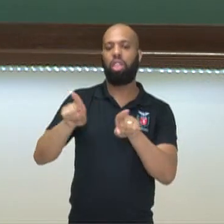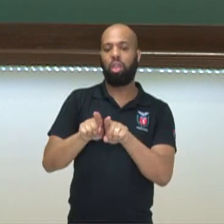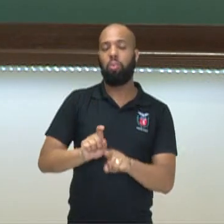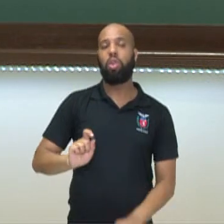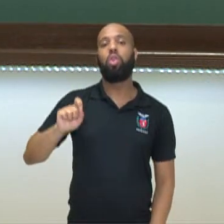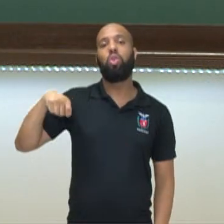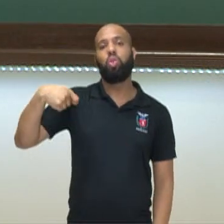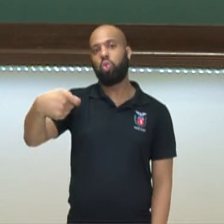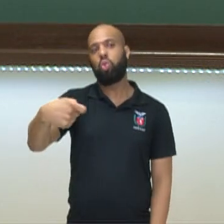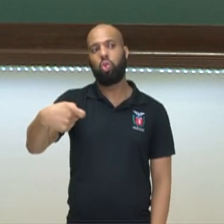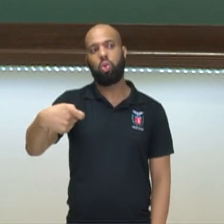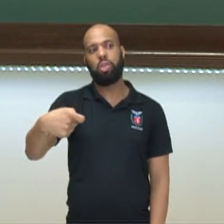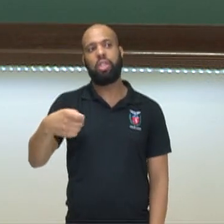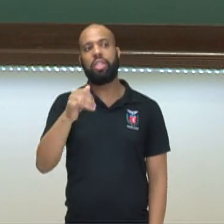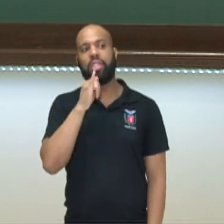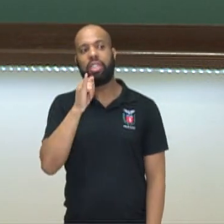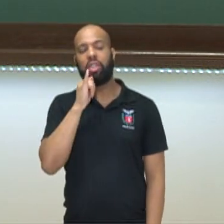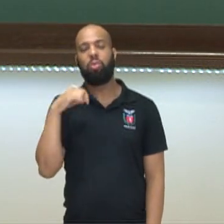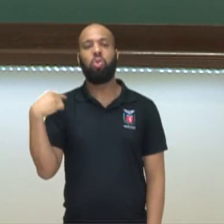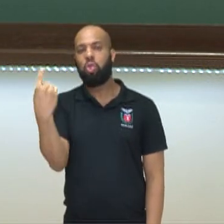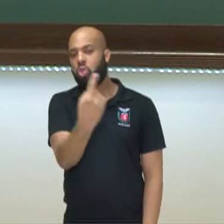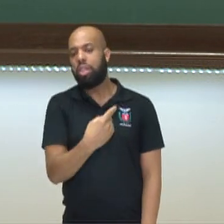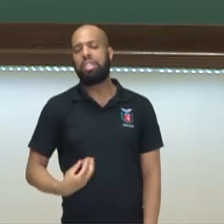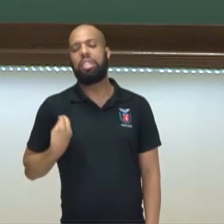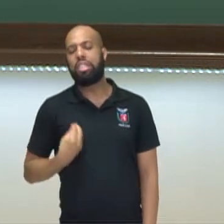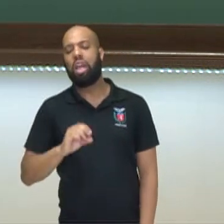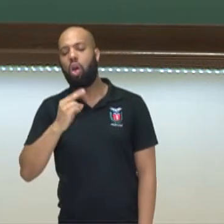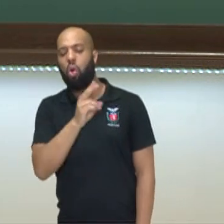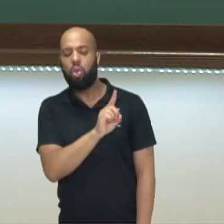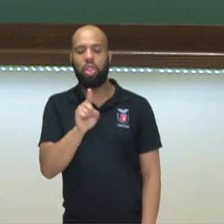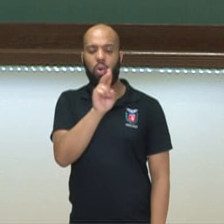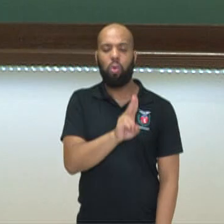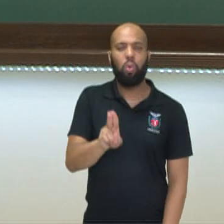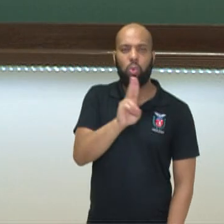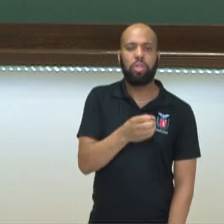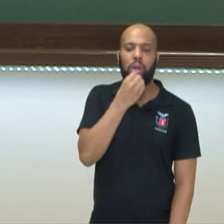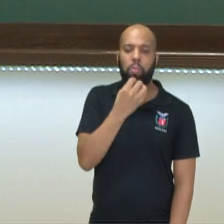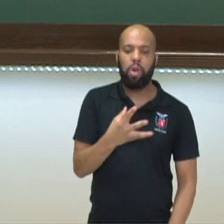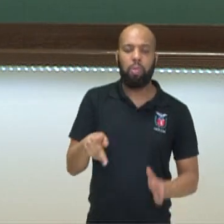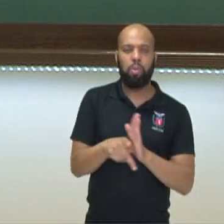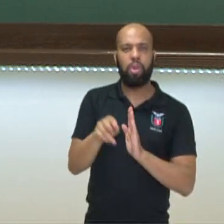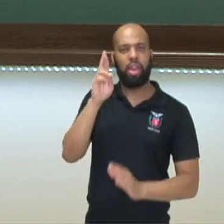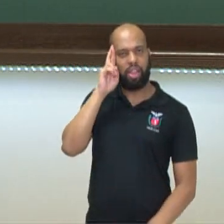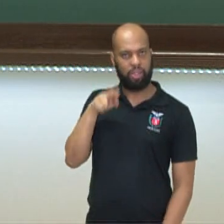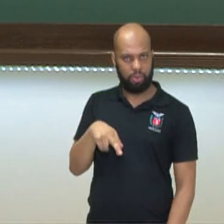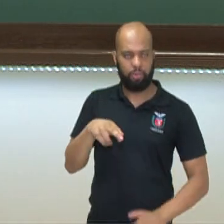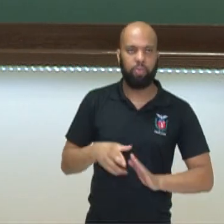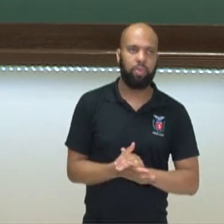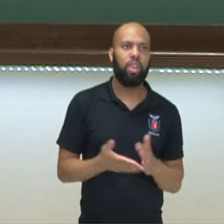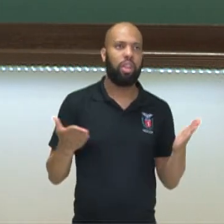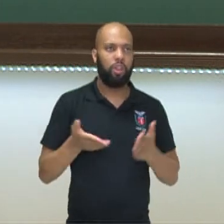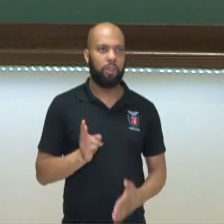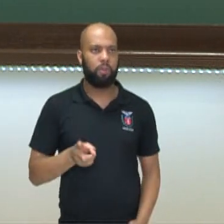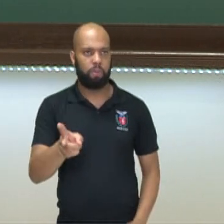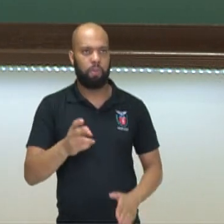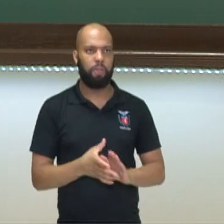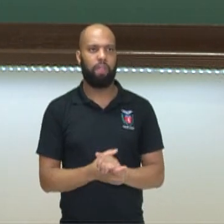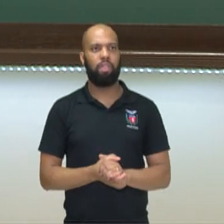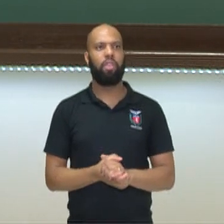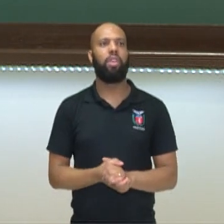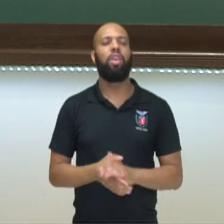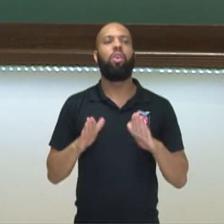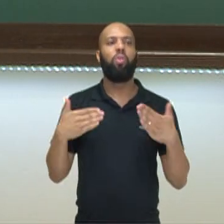sobre o fato de estarmos ou não utilizando bem a nossa razão, tá? Vamos lá então, seguindo